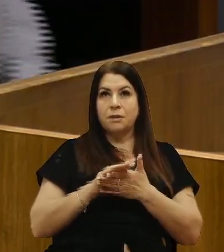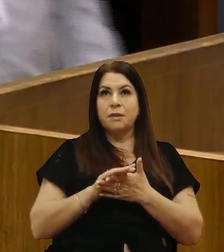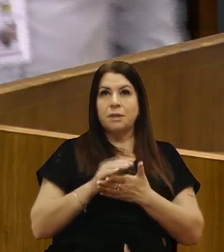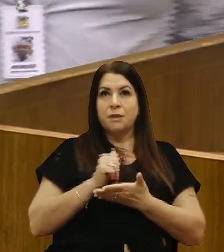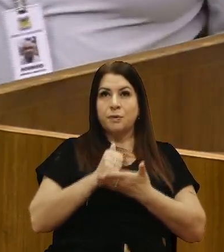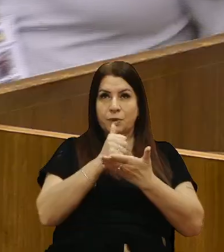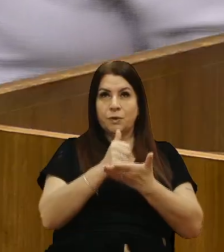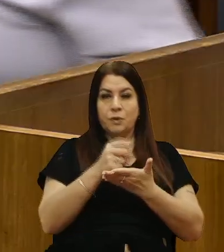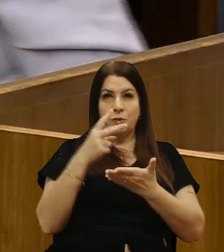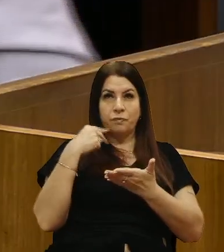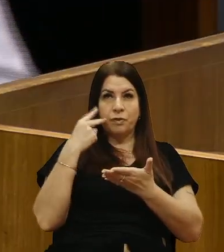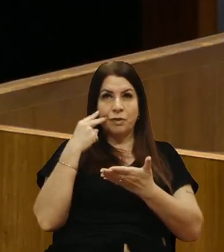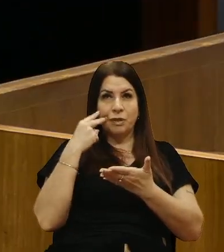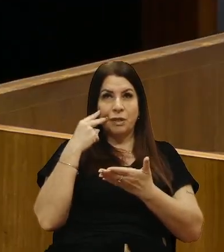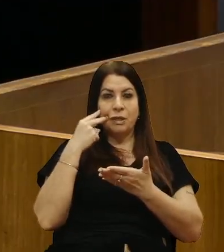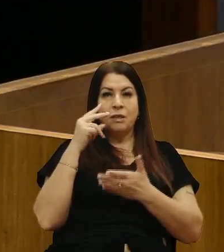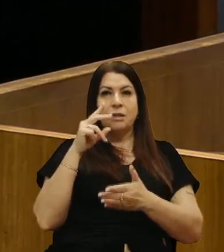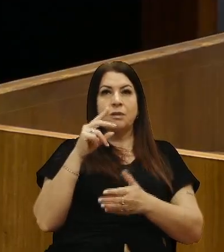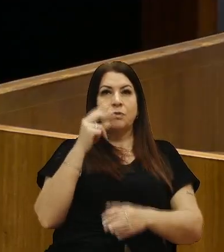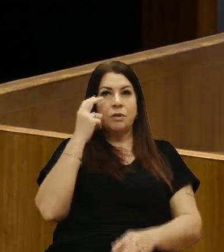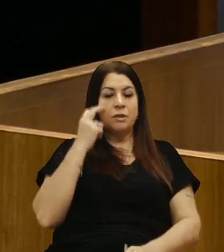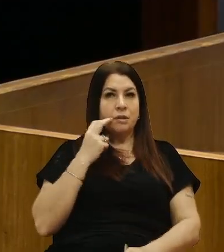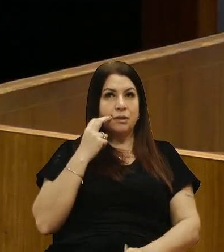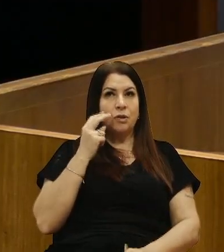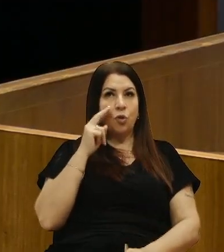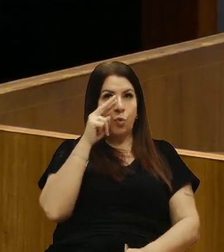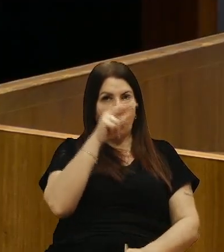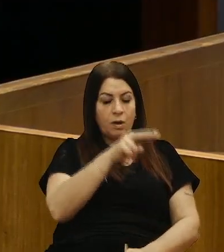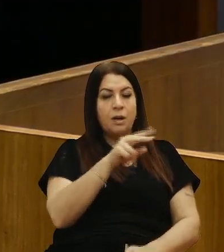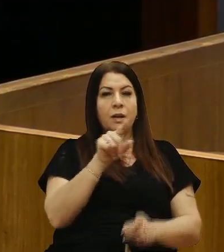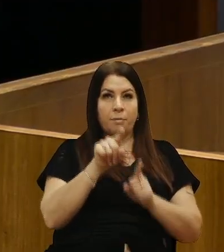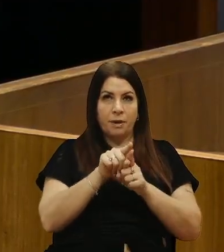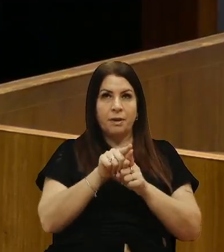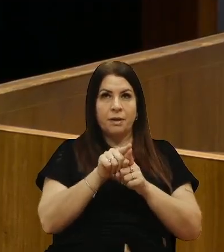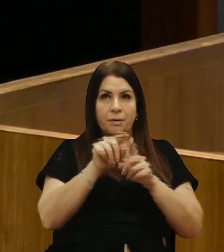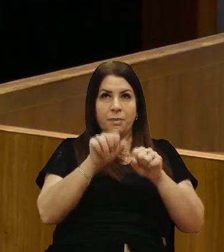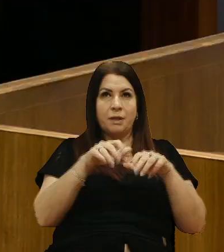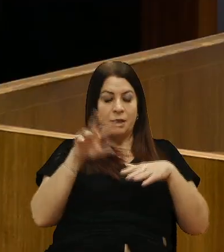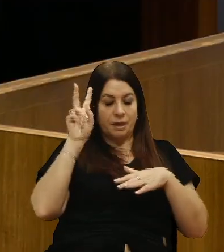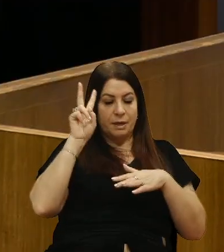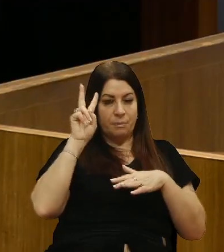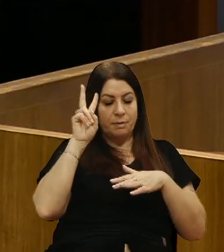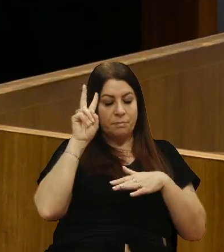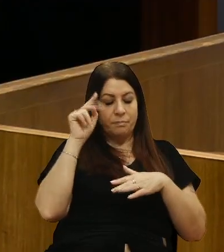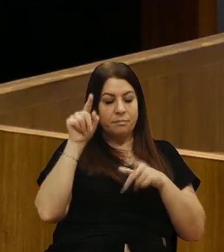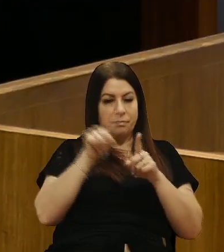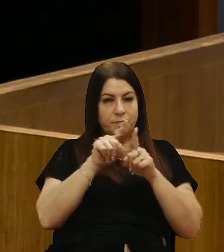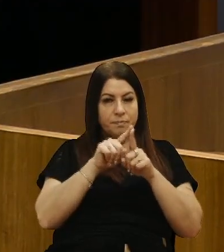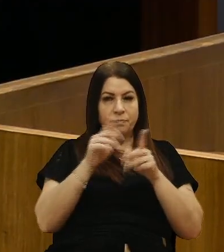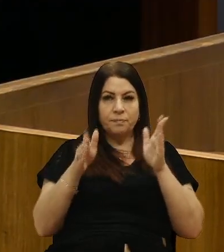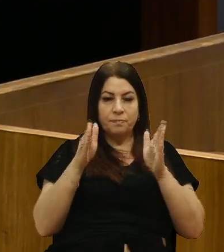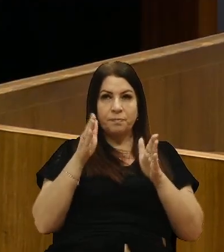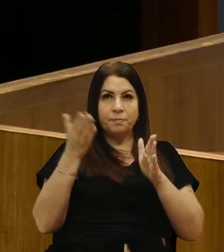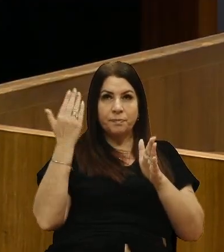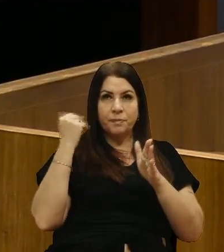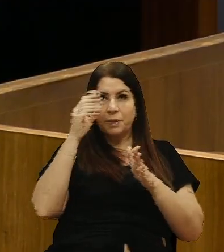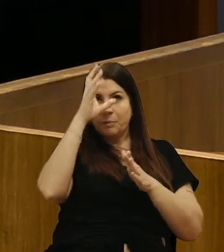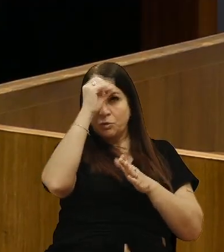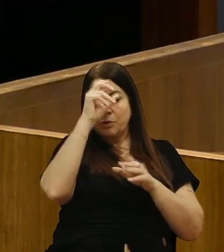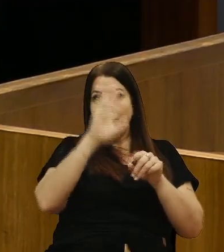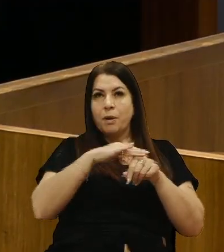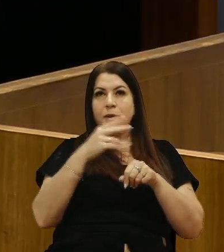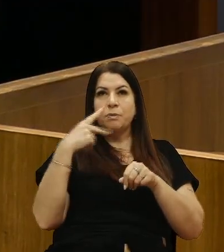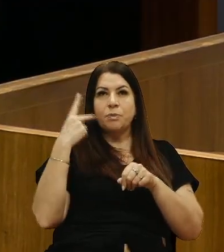assessor do vereador Daniel Santos. Agora, olhei para a plateia e me recordei também desse período. Lá, aprendi um pouco mais sobre a